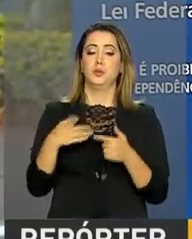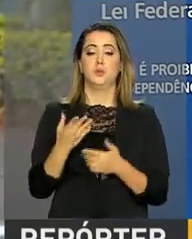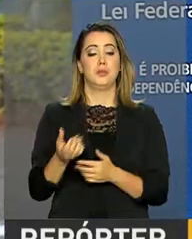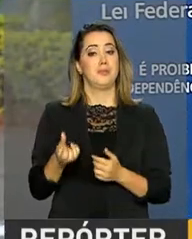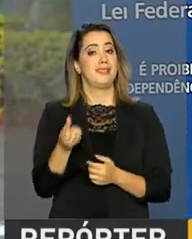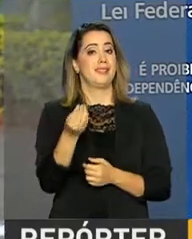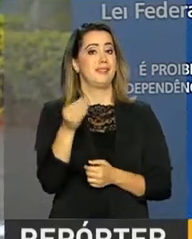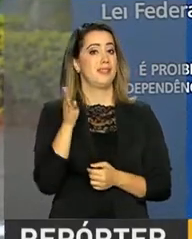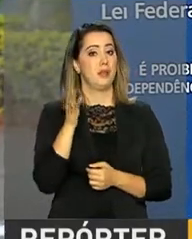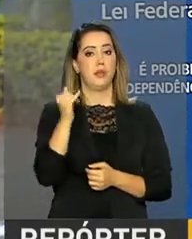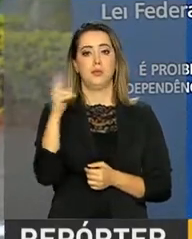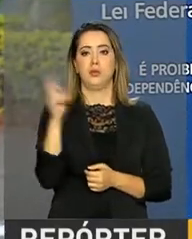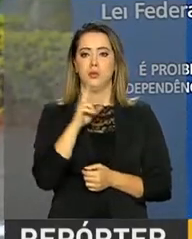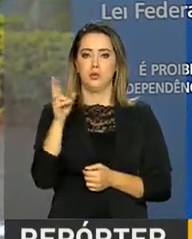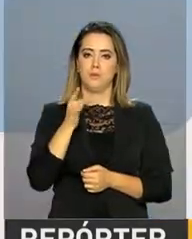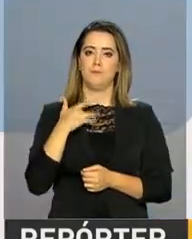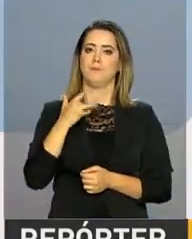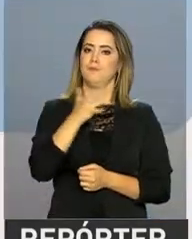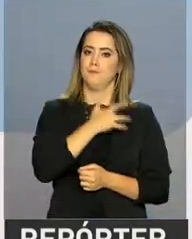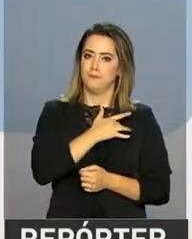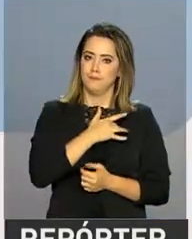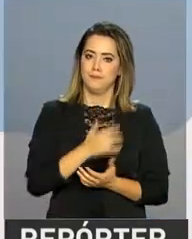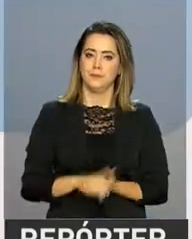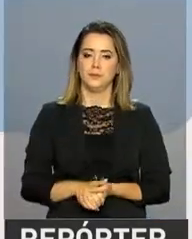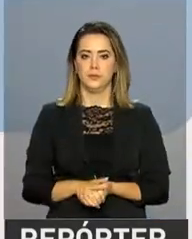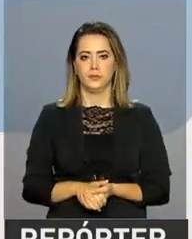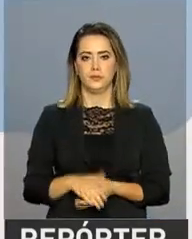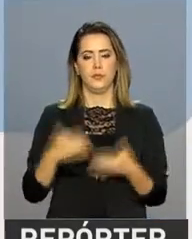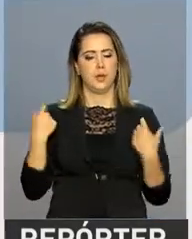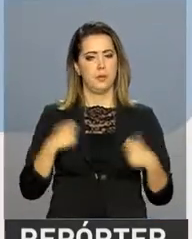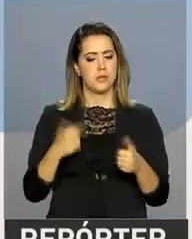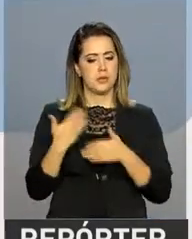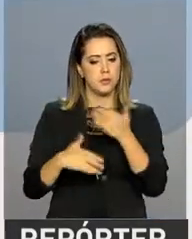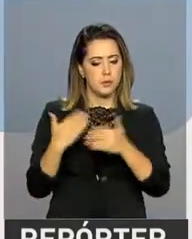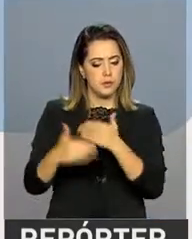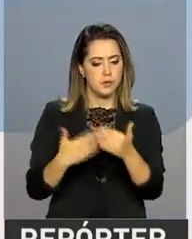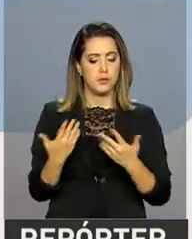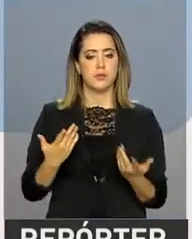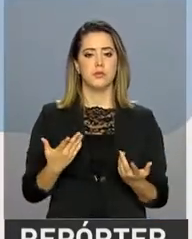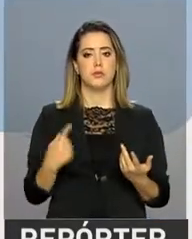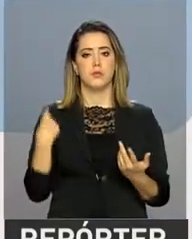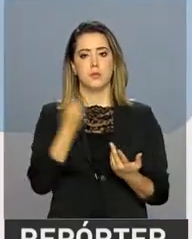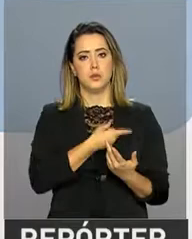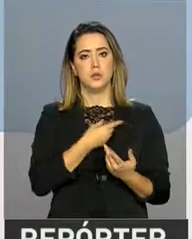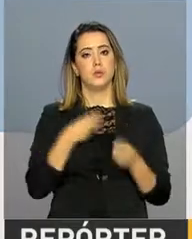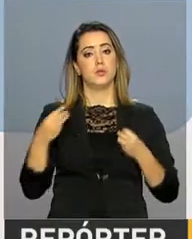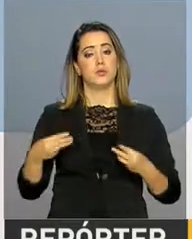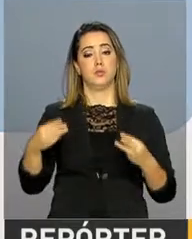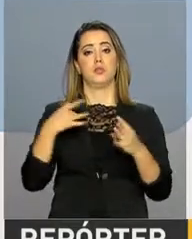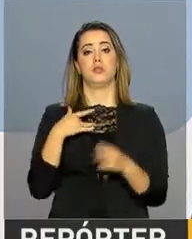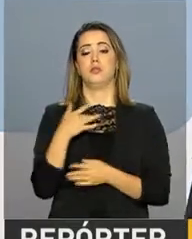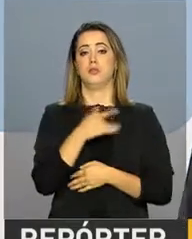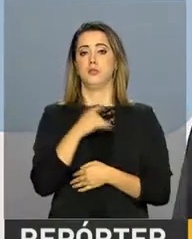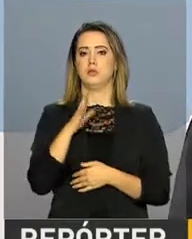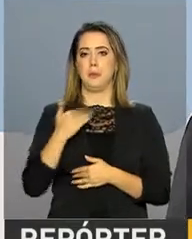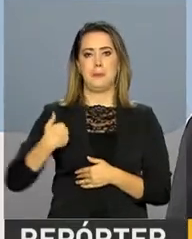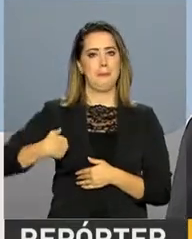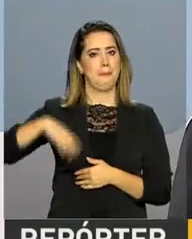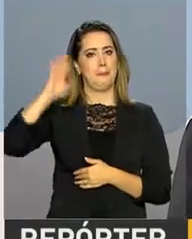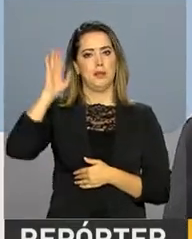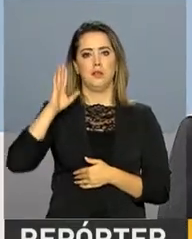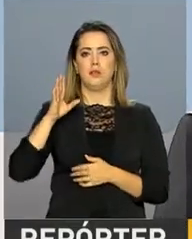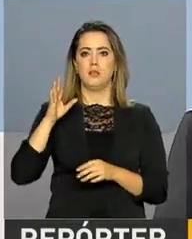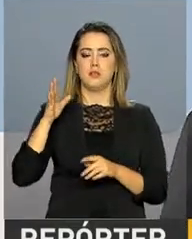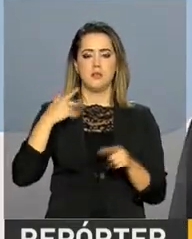bilhões por ano em despesas médicas. Estamos tentando avançar nessa direção para nós do Ministério da Saúde. Quanto